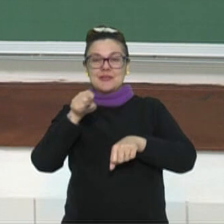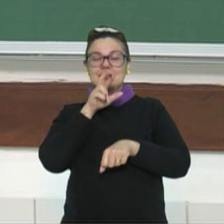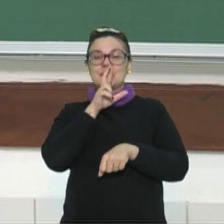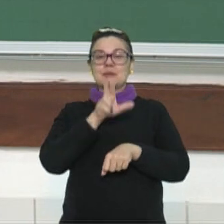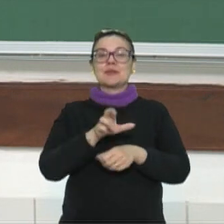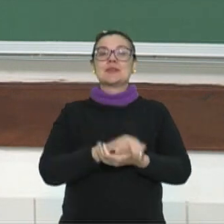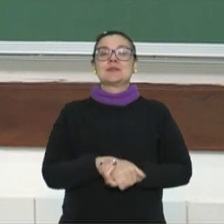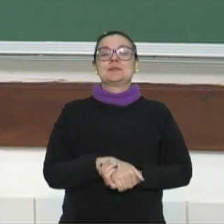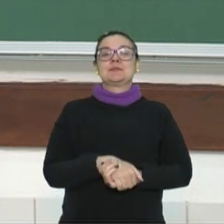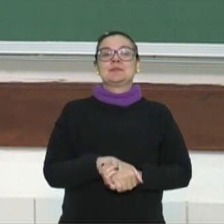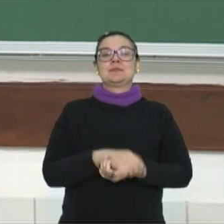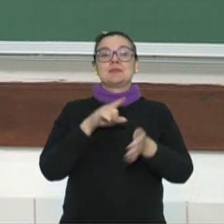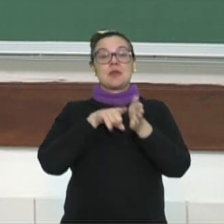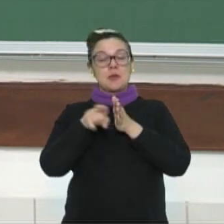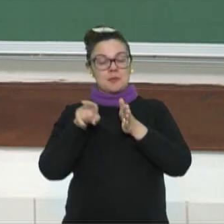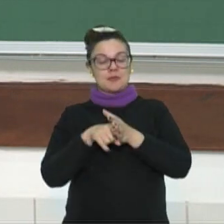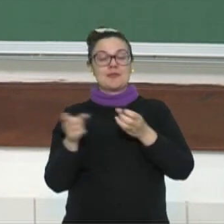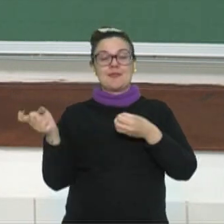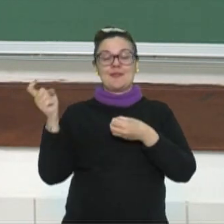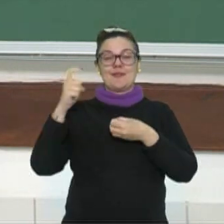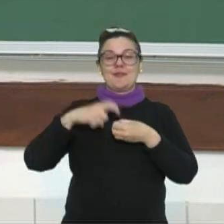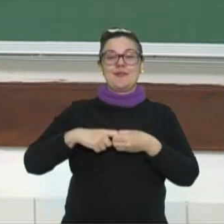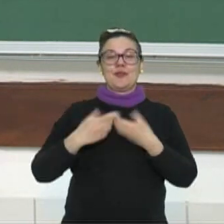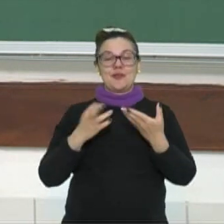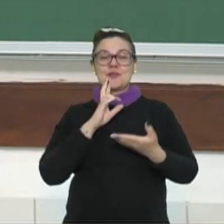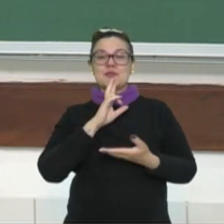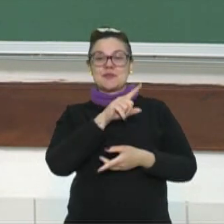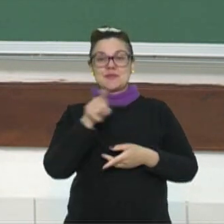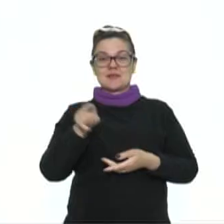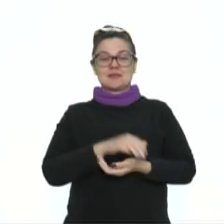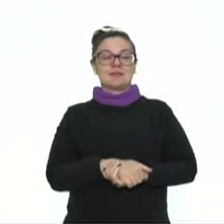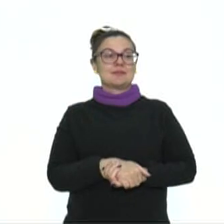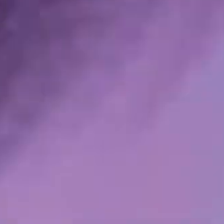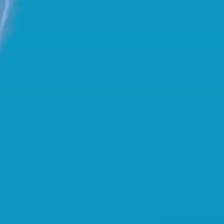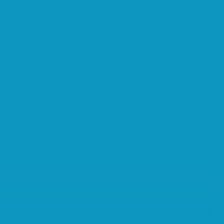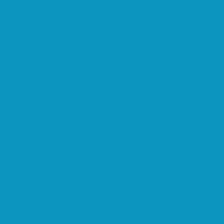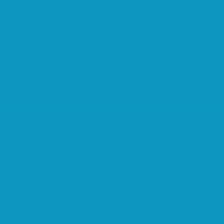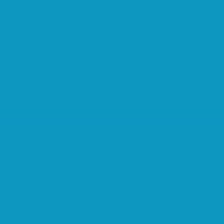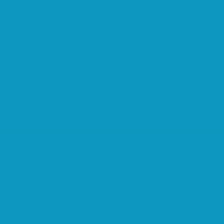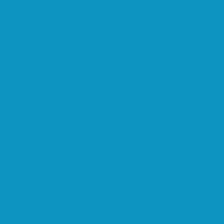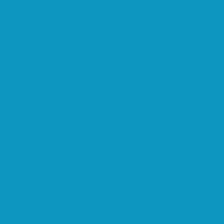para responder essa questão e daqui a pouco eu volto e trago a resposta a vocês.